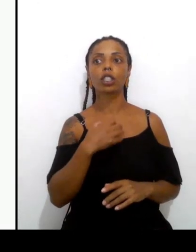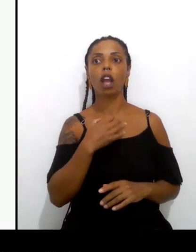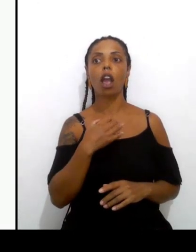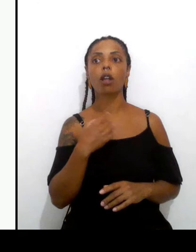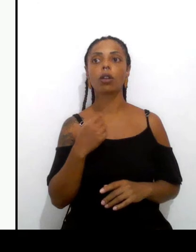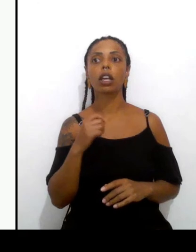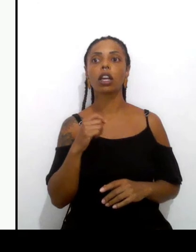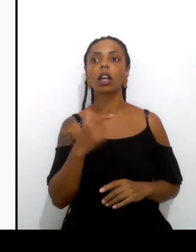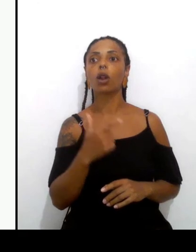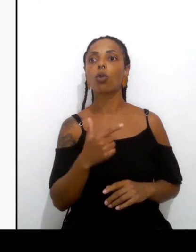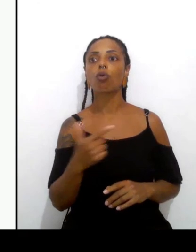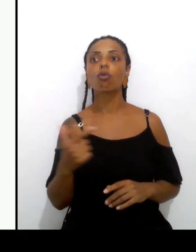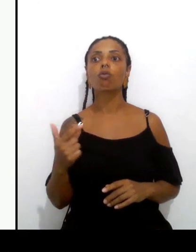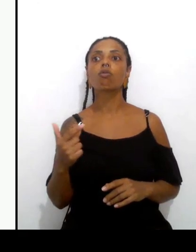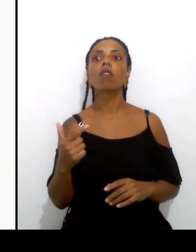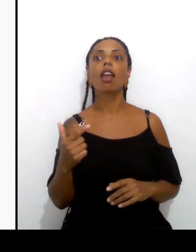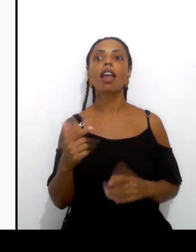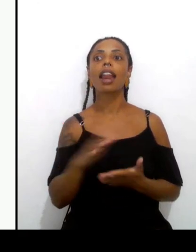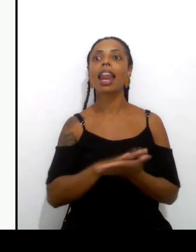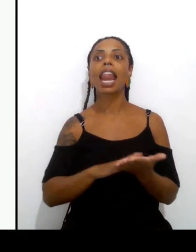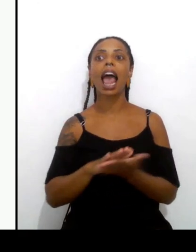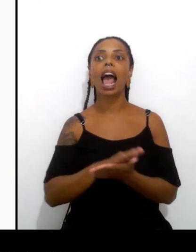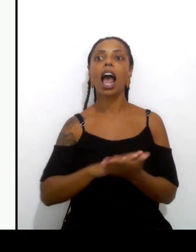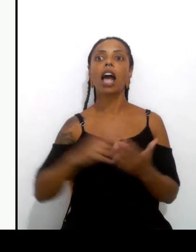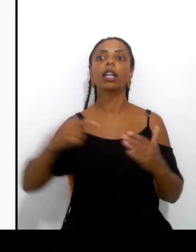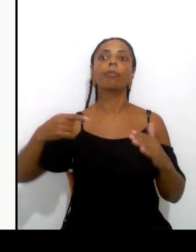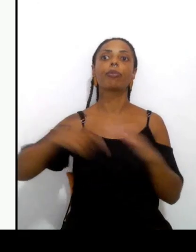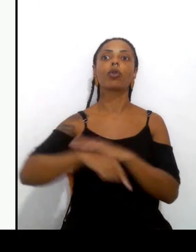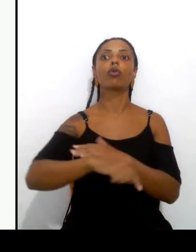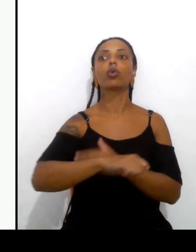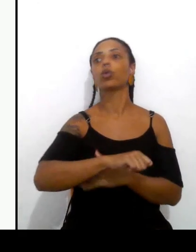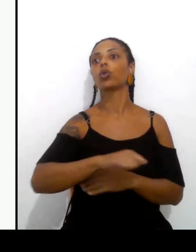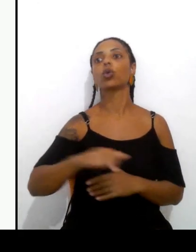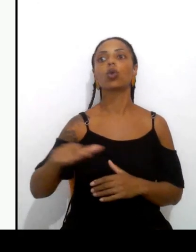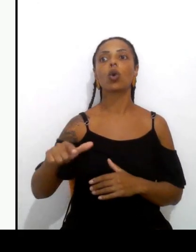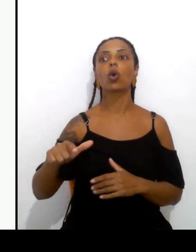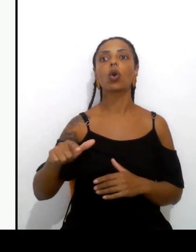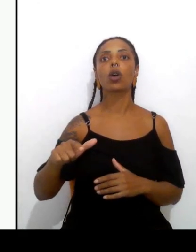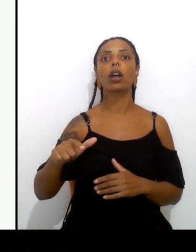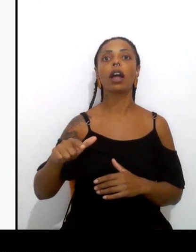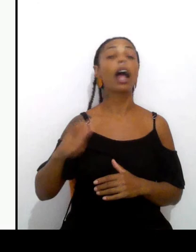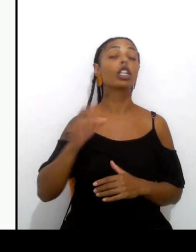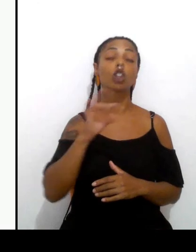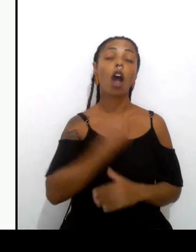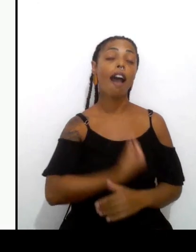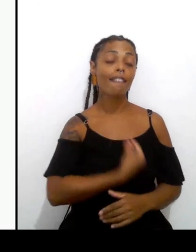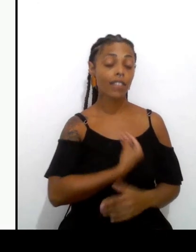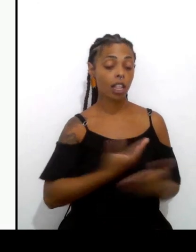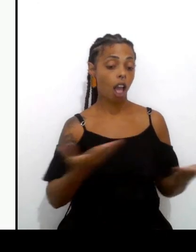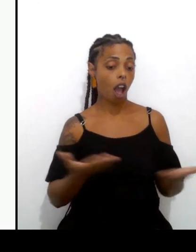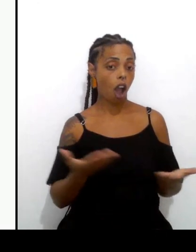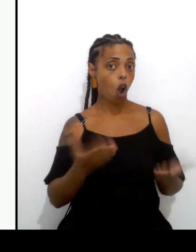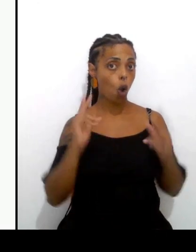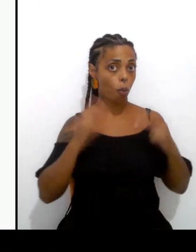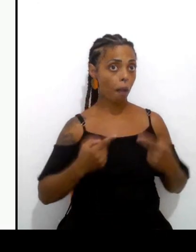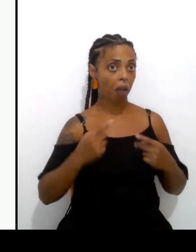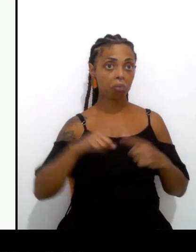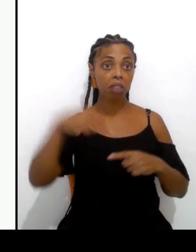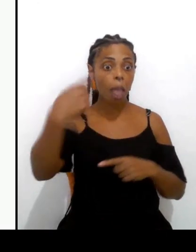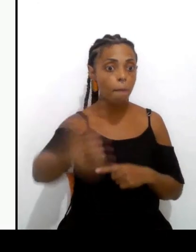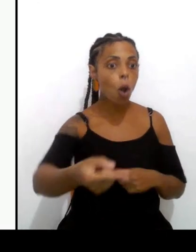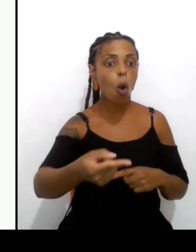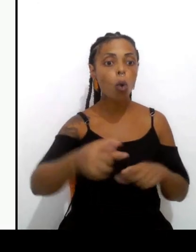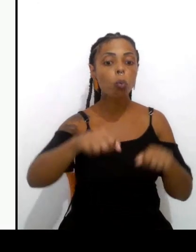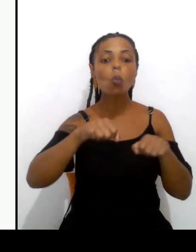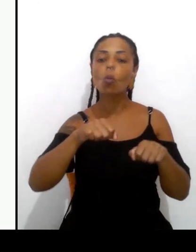para além da vida humana nada para além dessa vida e ele nivela humano junto ao